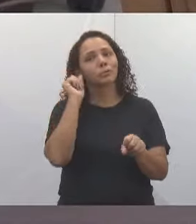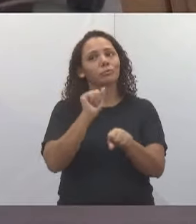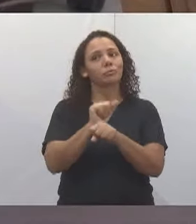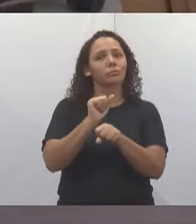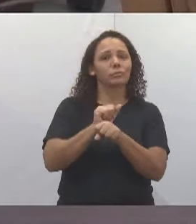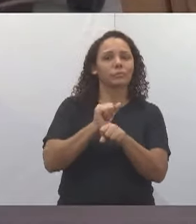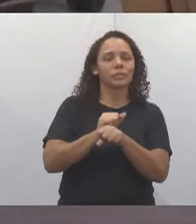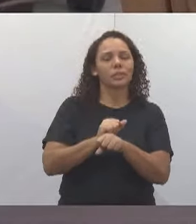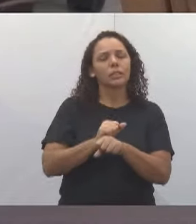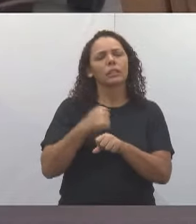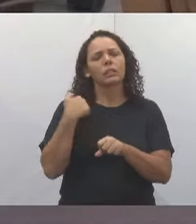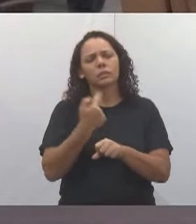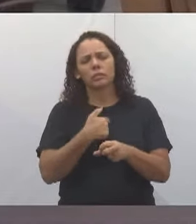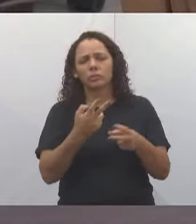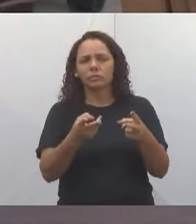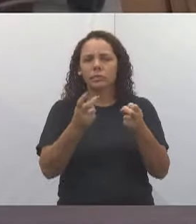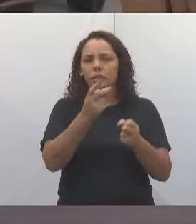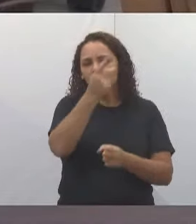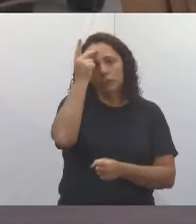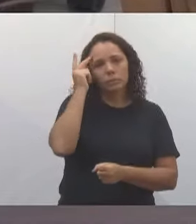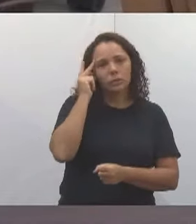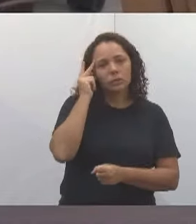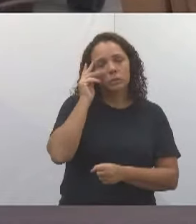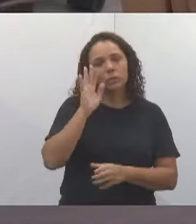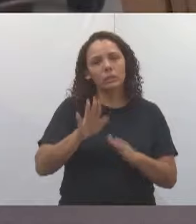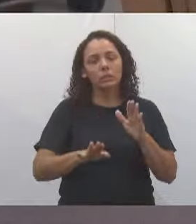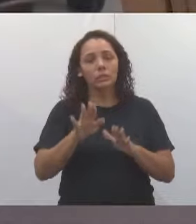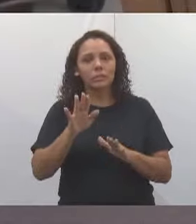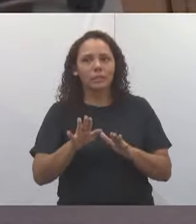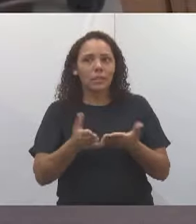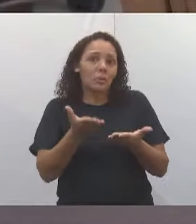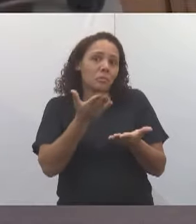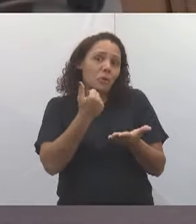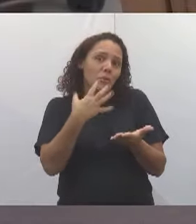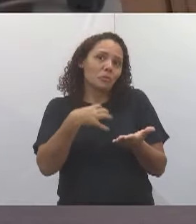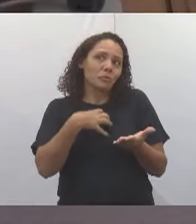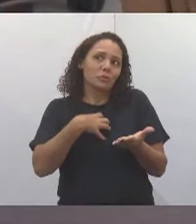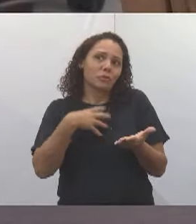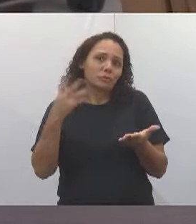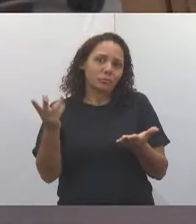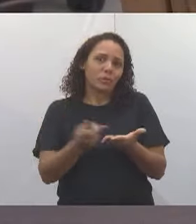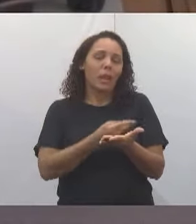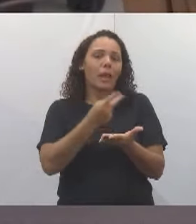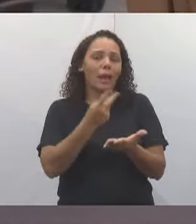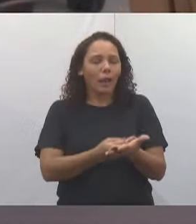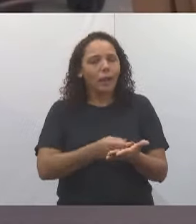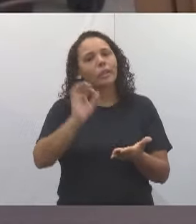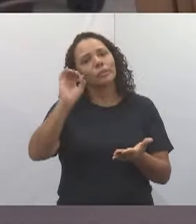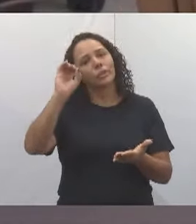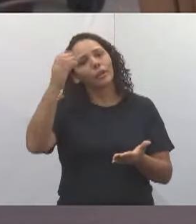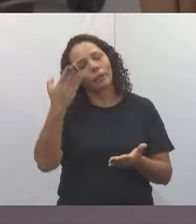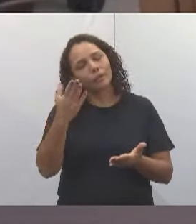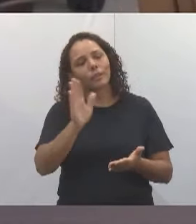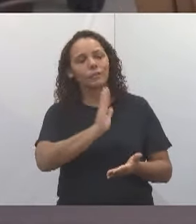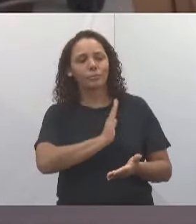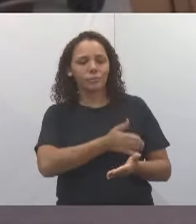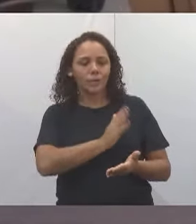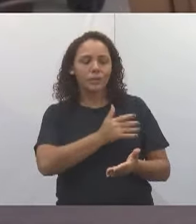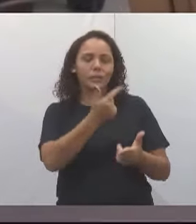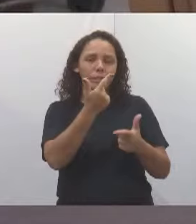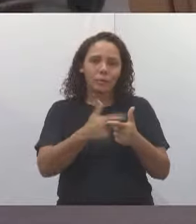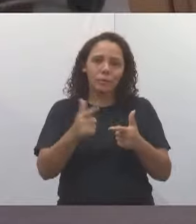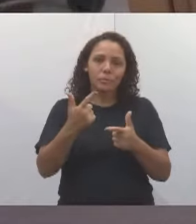percebe que as pessoas estão talvez comendo de forma errada, e isso vai levar ela a um infarto, e